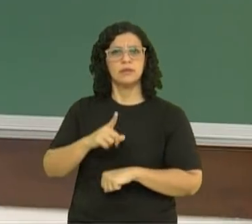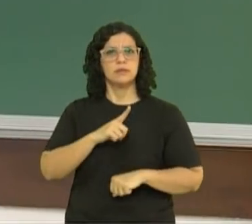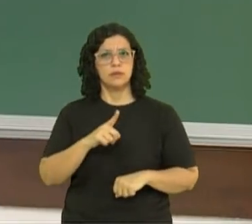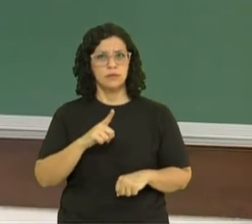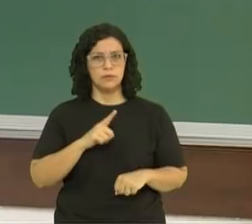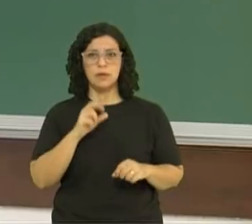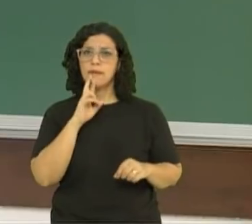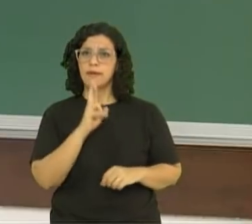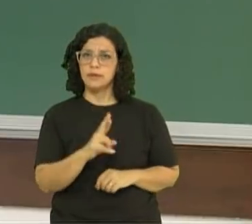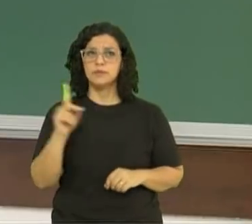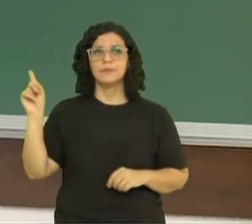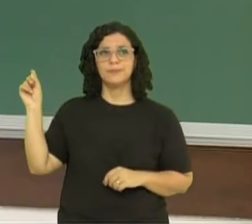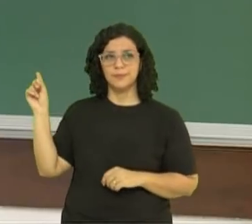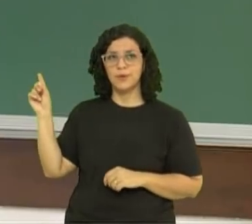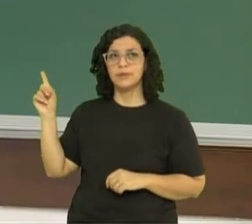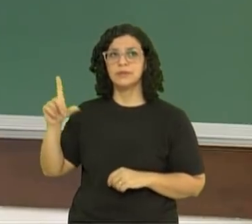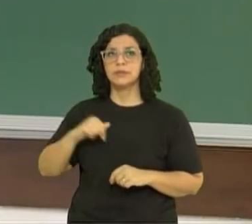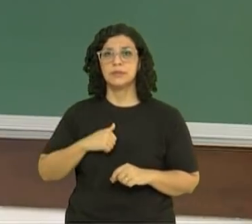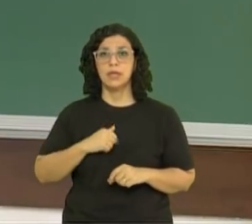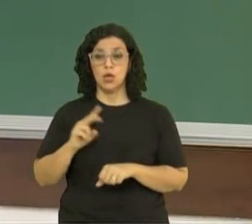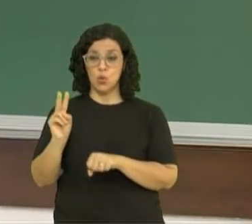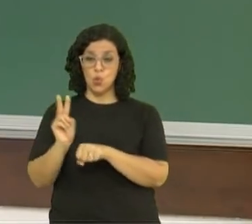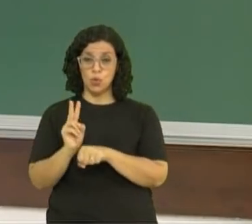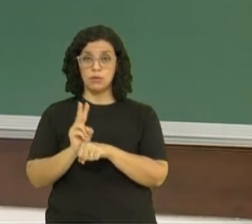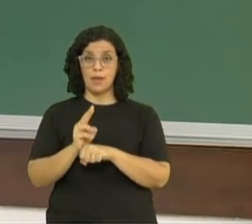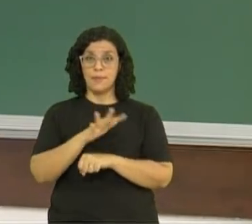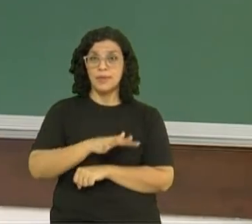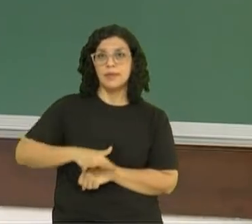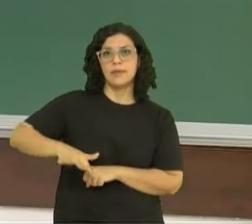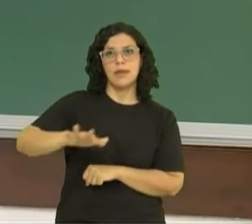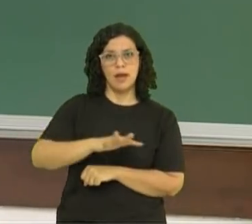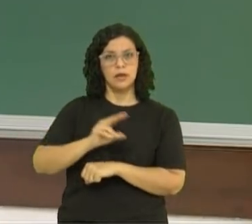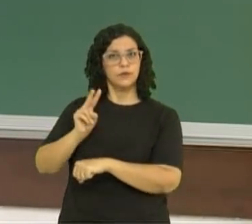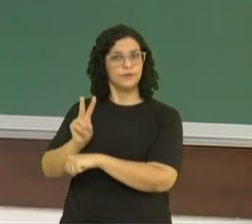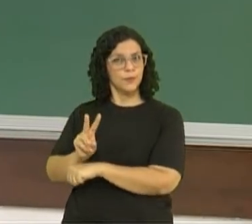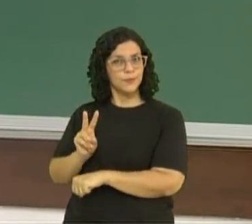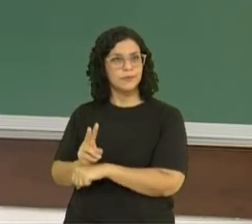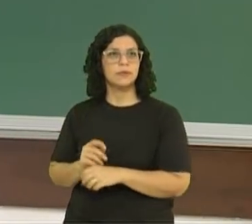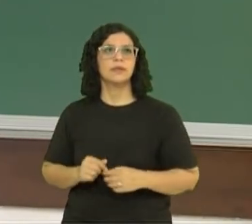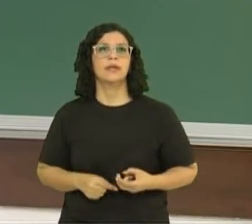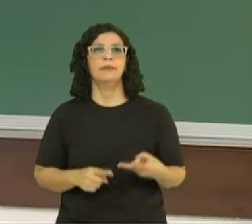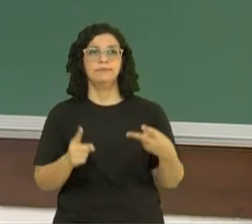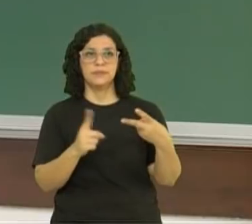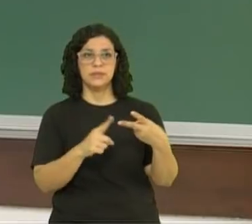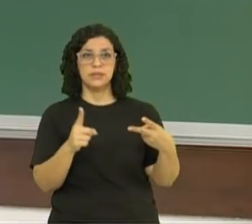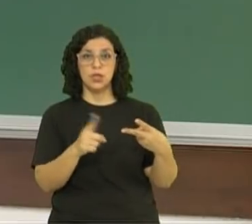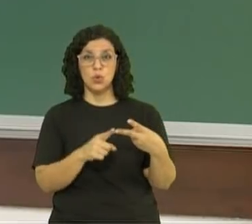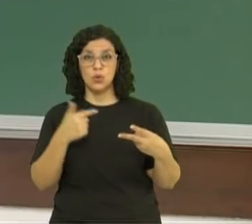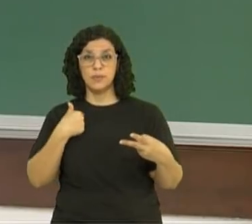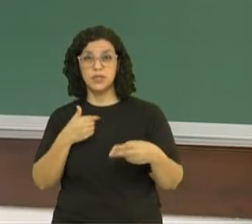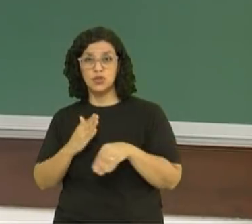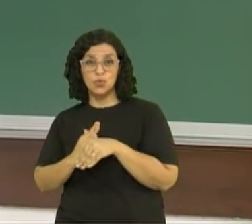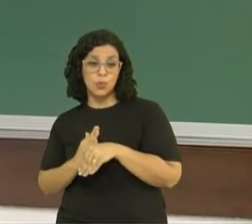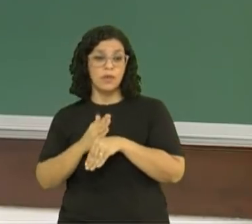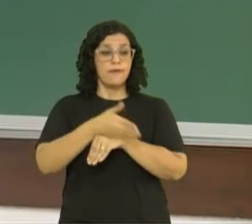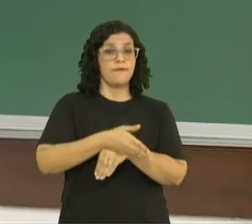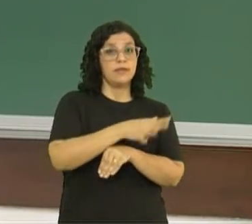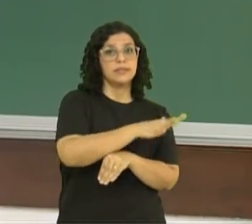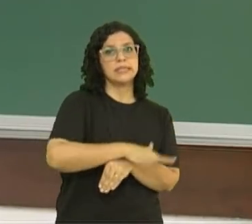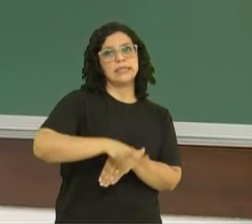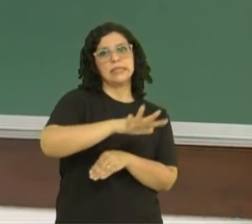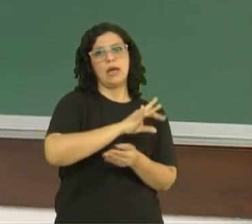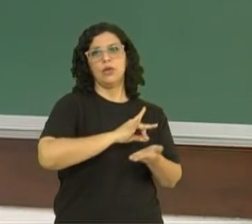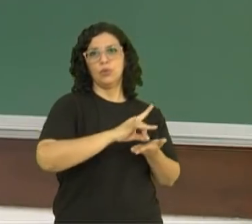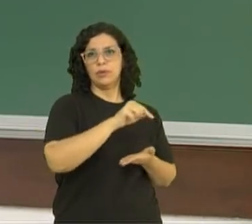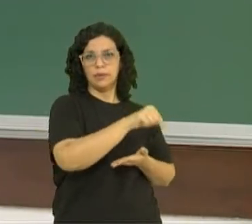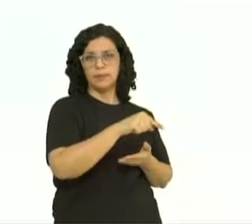Então, aqui a resposta está aqui para vocês. Então, a ideia é o quê? Eu preciso defender o meu espaço, preciso ocupar o espaço do